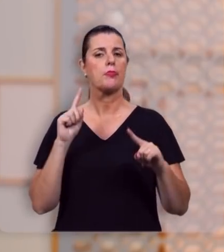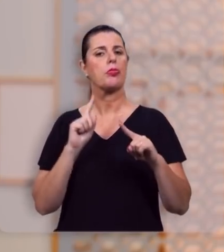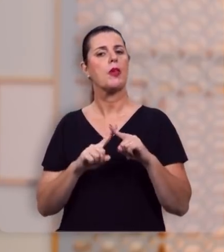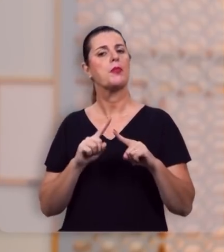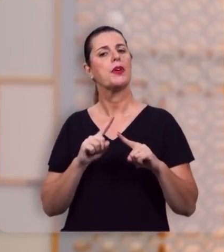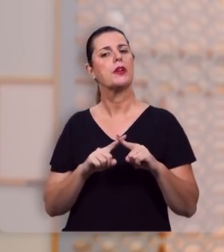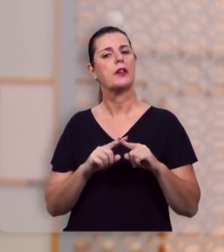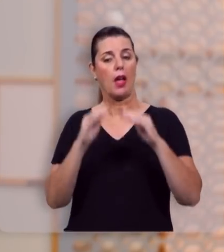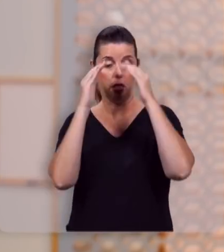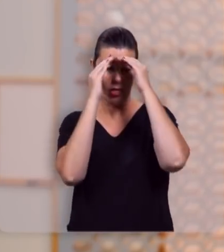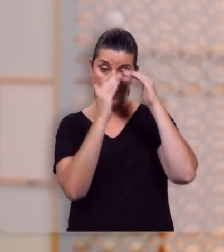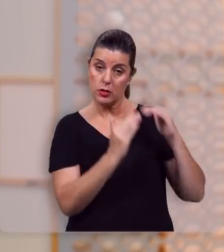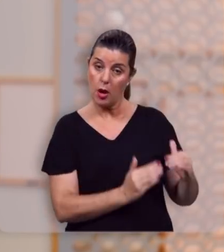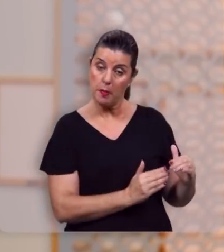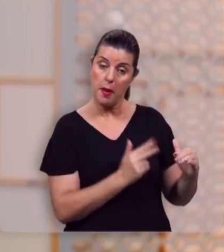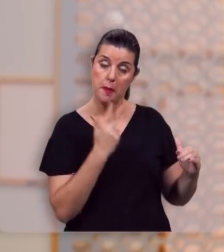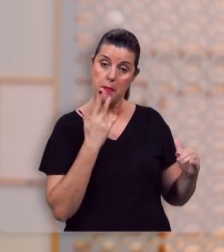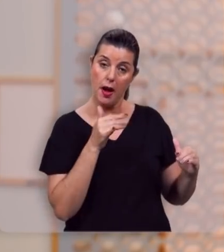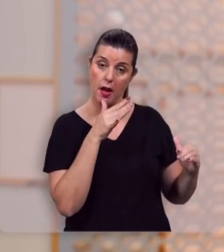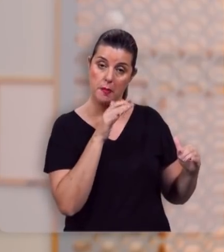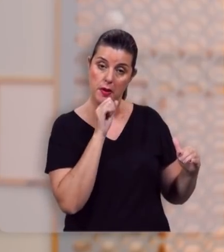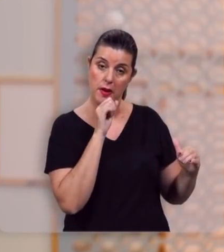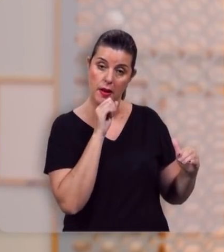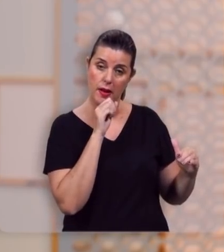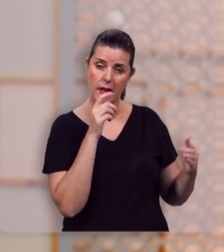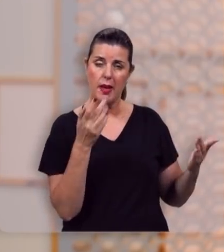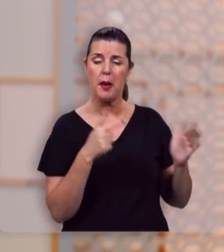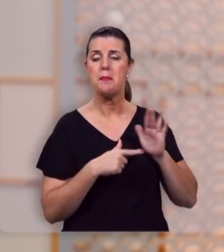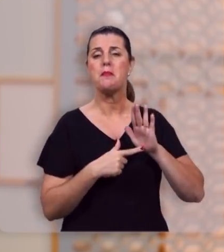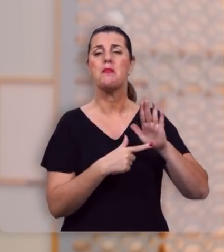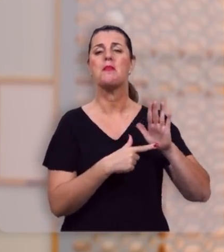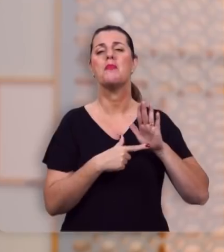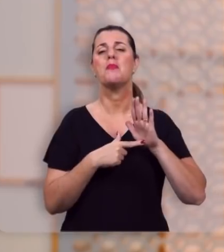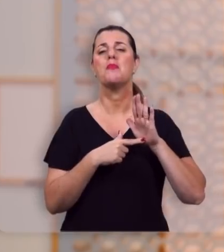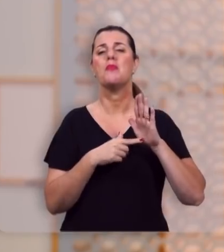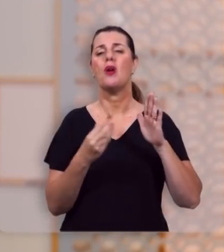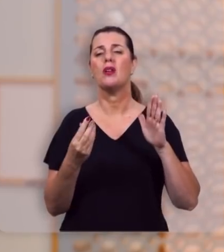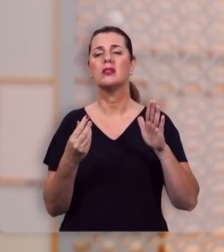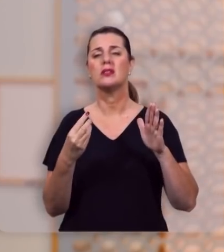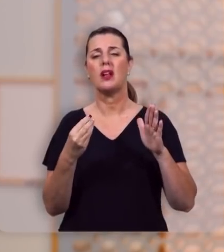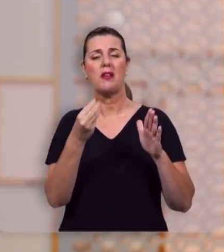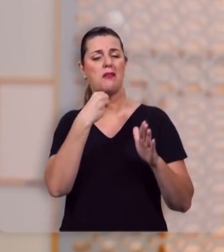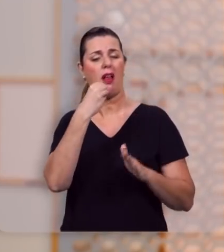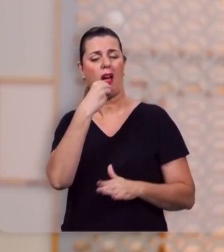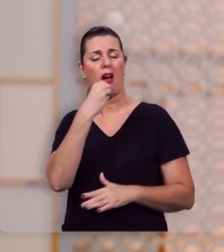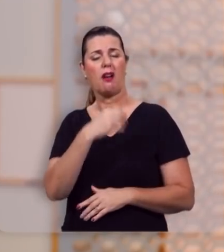Porque desobedecer pai e mãe é uma evidência de decadência.